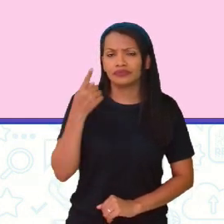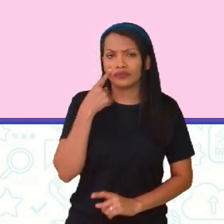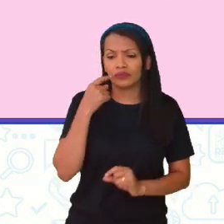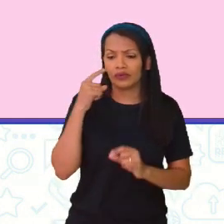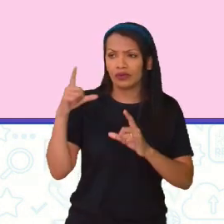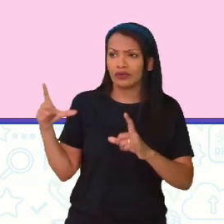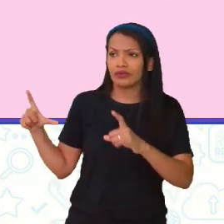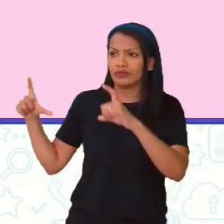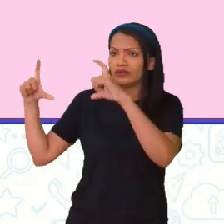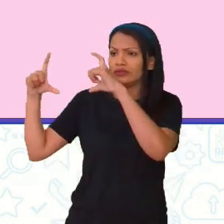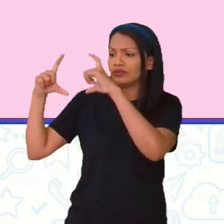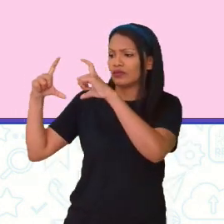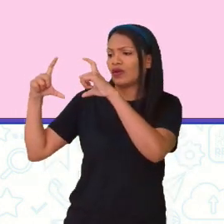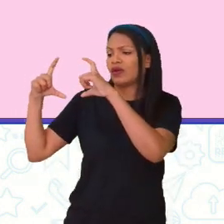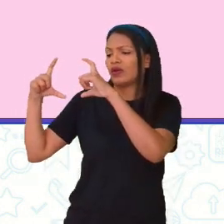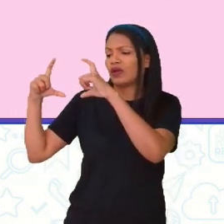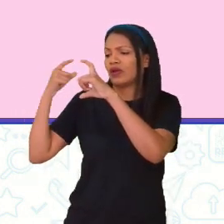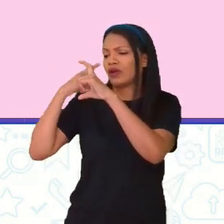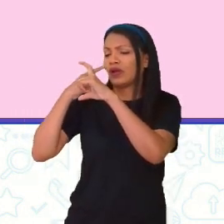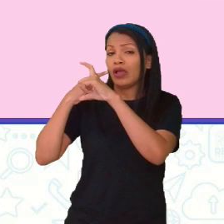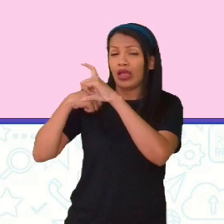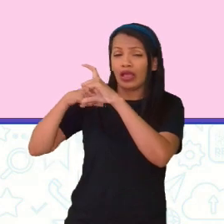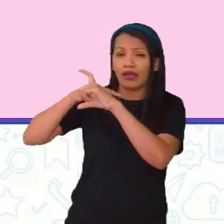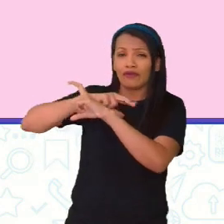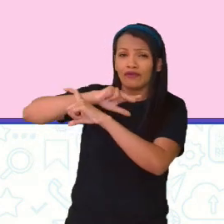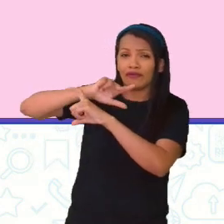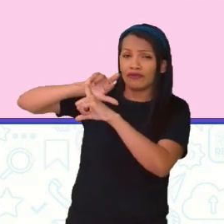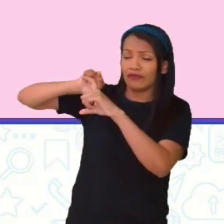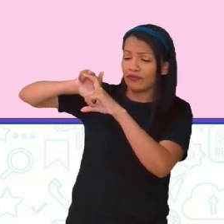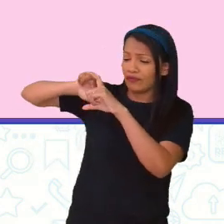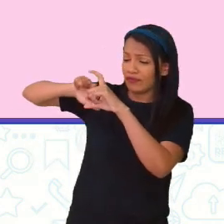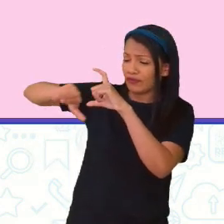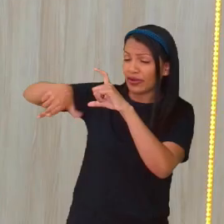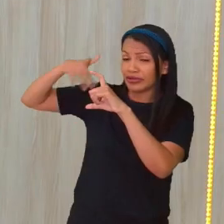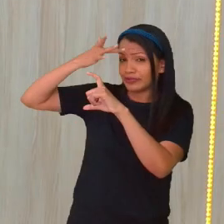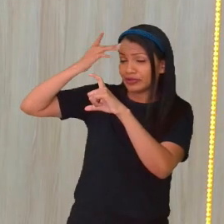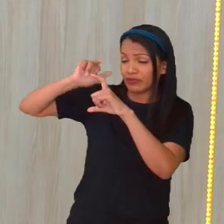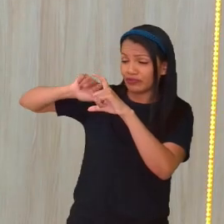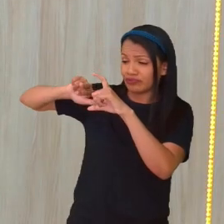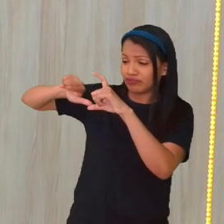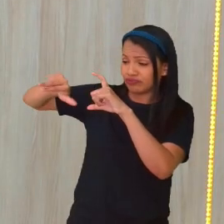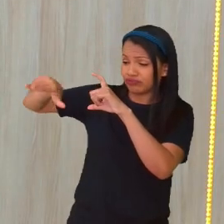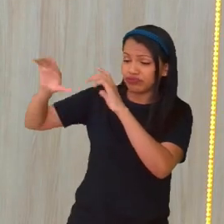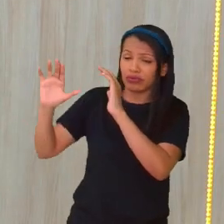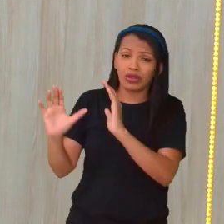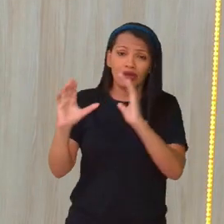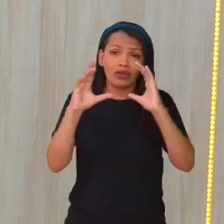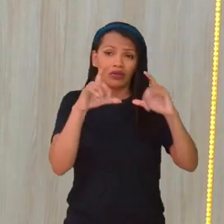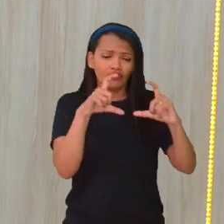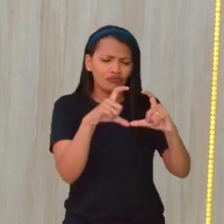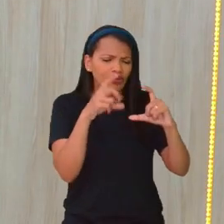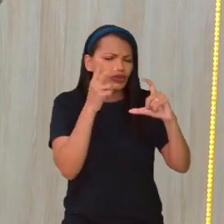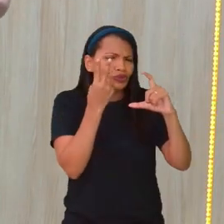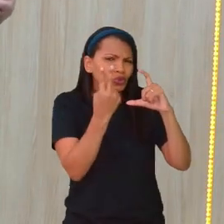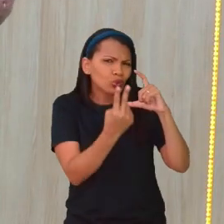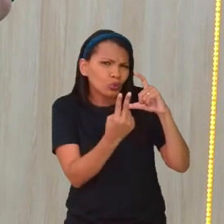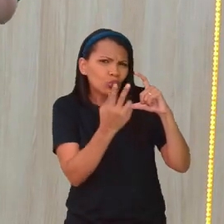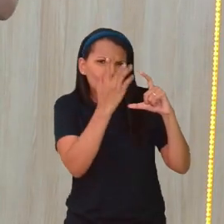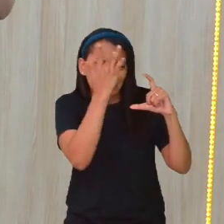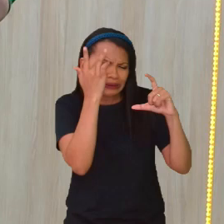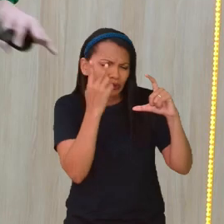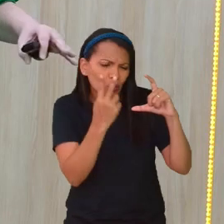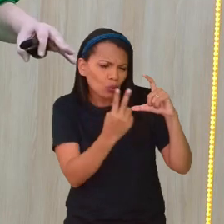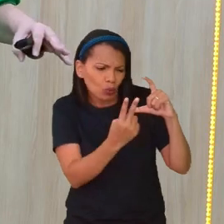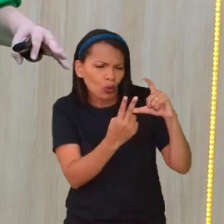olhar uma parte. Gente, vai ser aleatório? Não. Eles têm uma série de instrumentos que